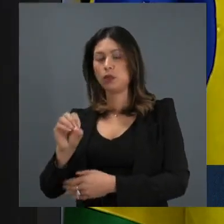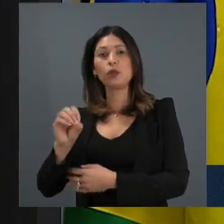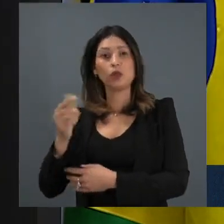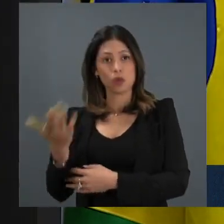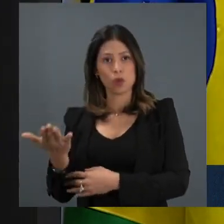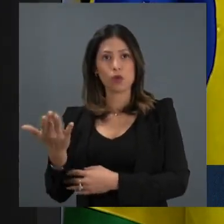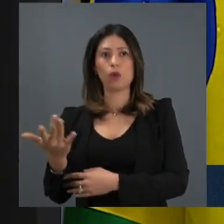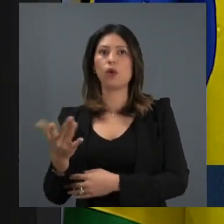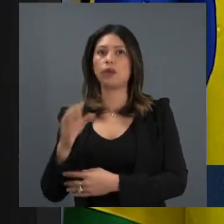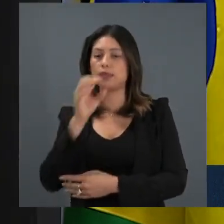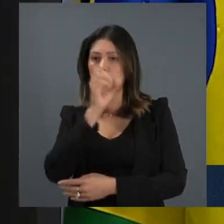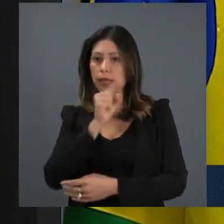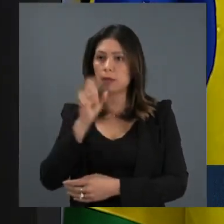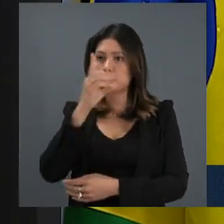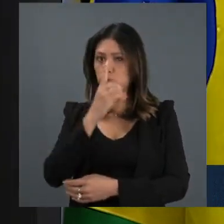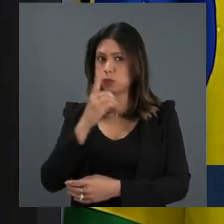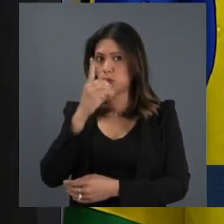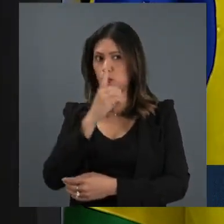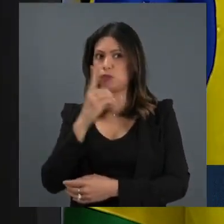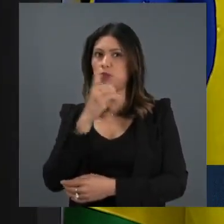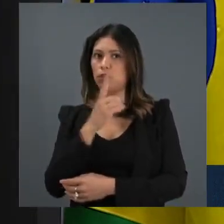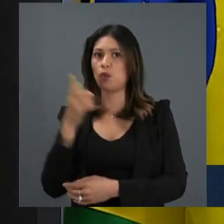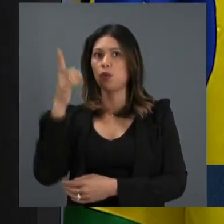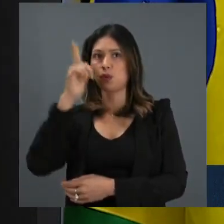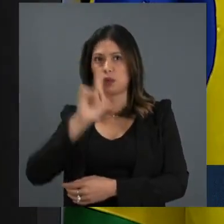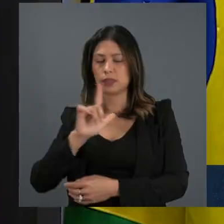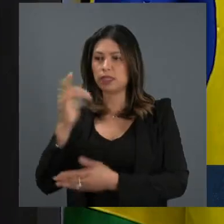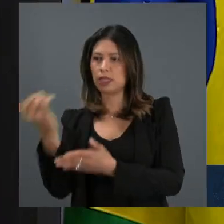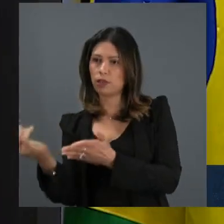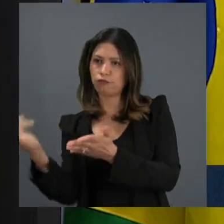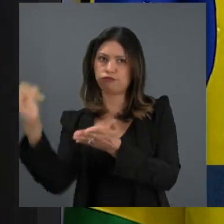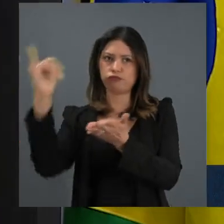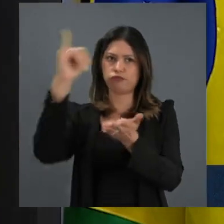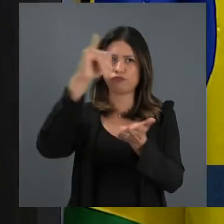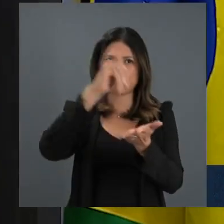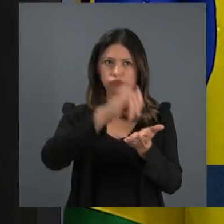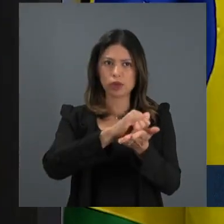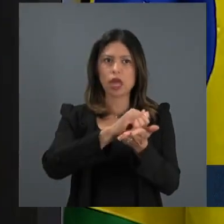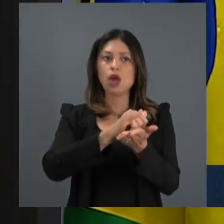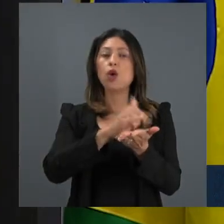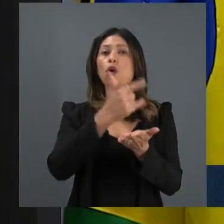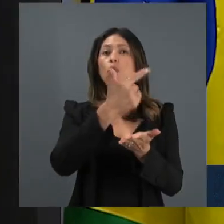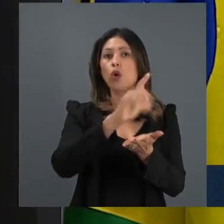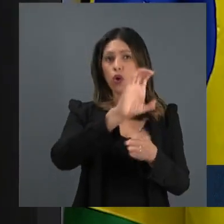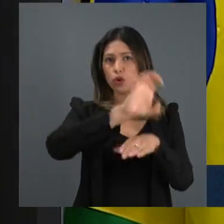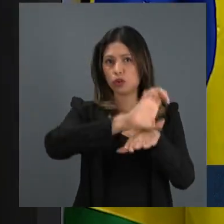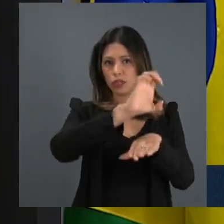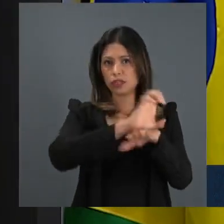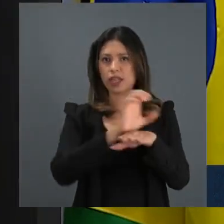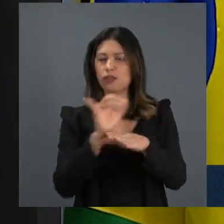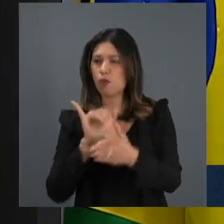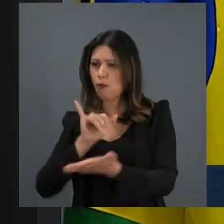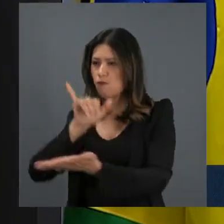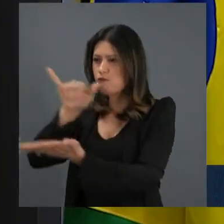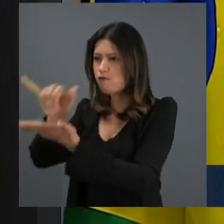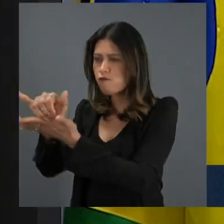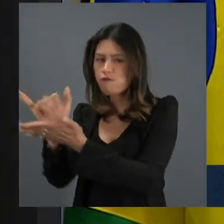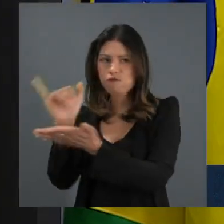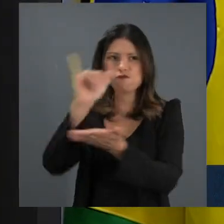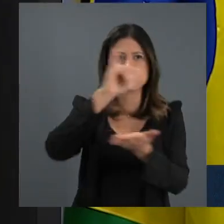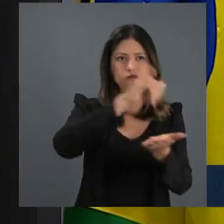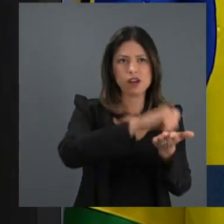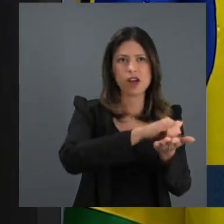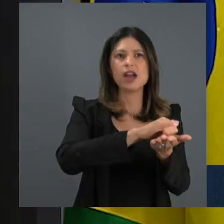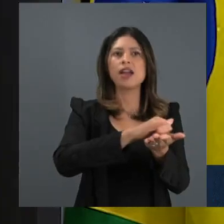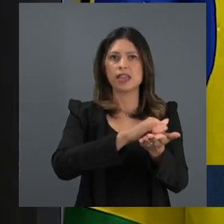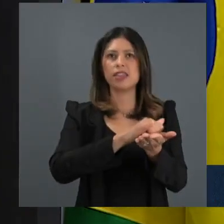mas domingo dei um jeito aí, pegando conexão em Recife para ir, para voltar